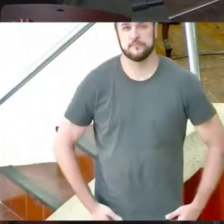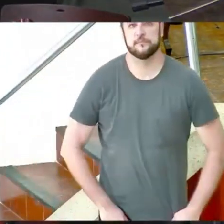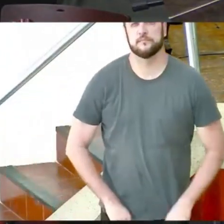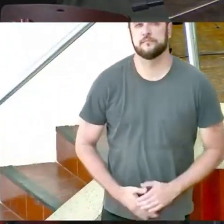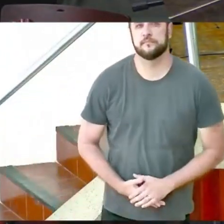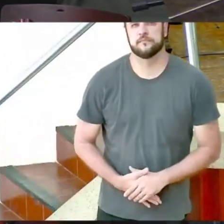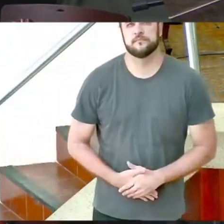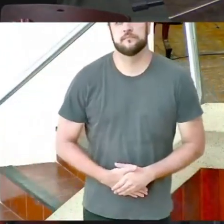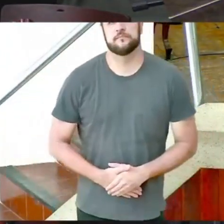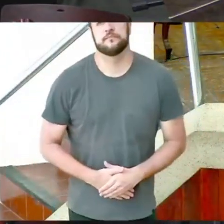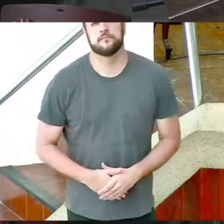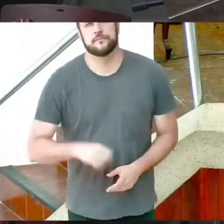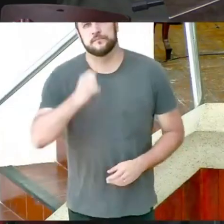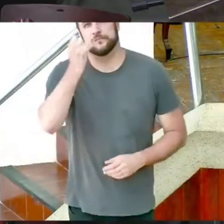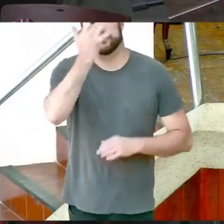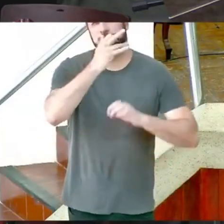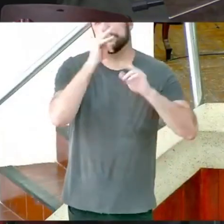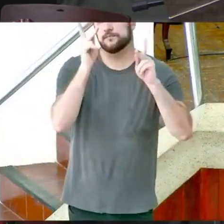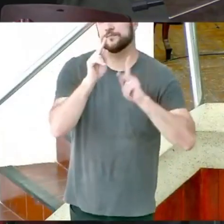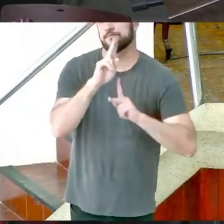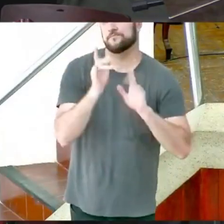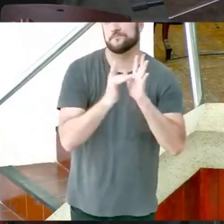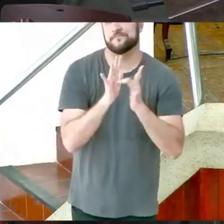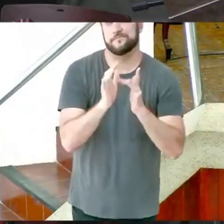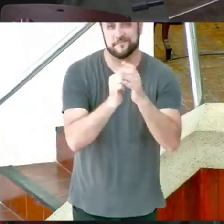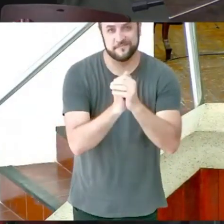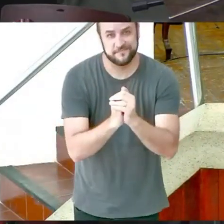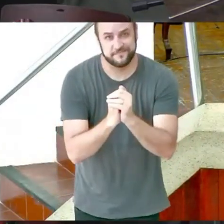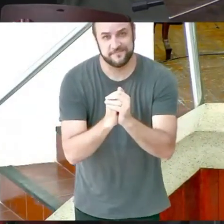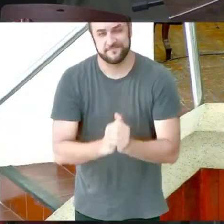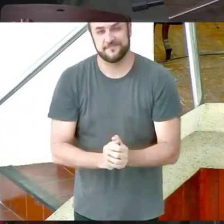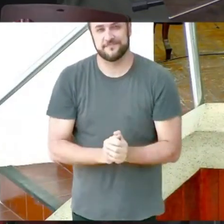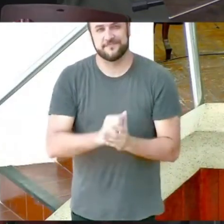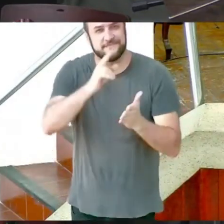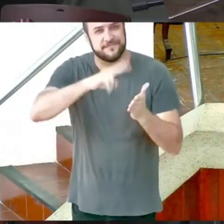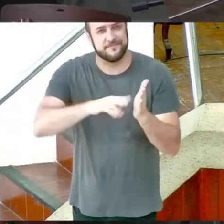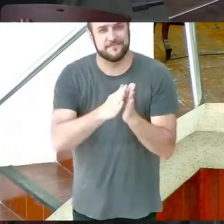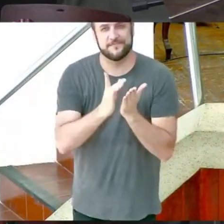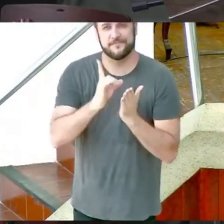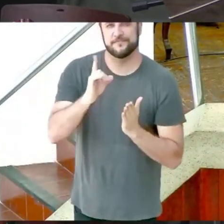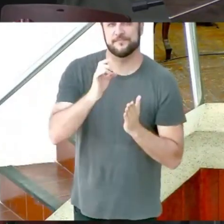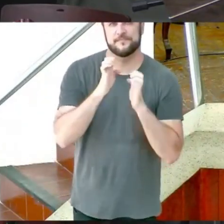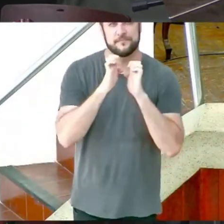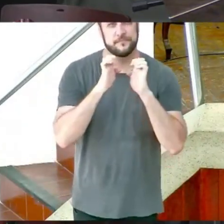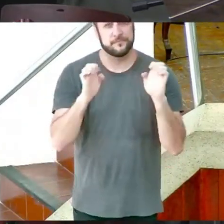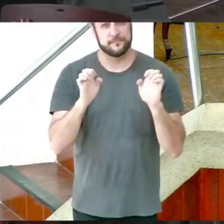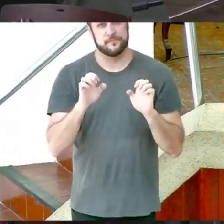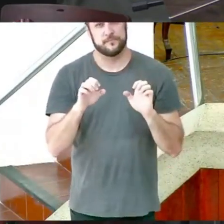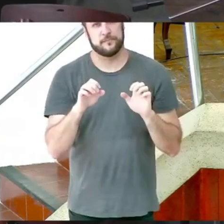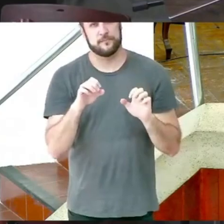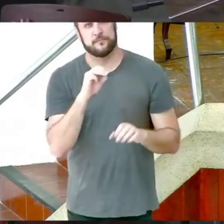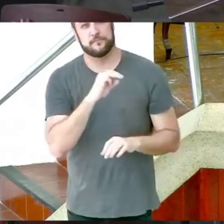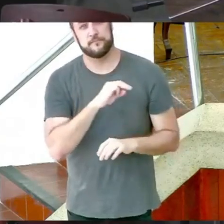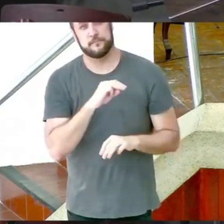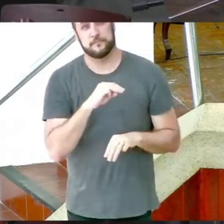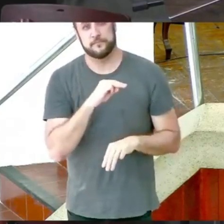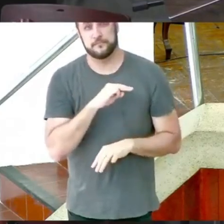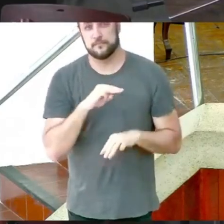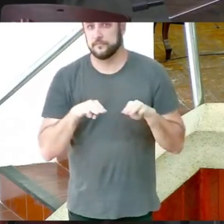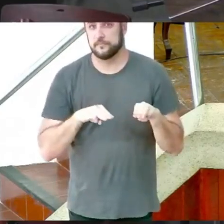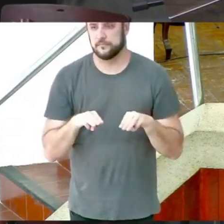Graça e paz no nome de Jesus, irmãos. Abra sua Bíblia no Evangelho segundo Mateus,